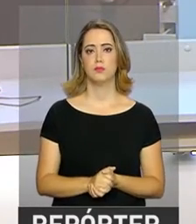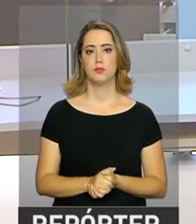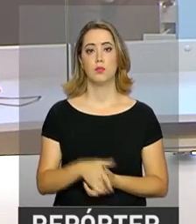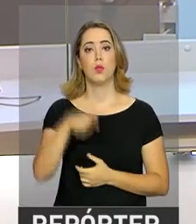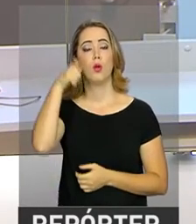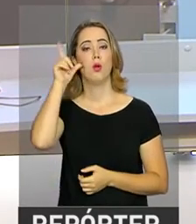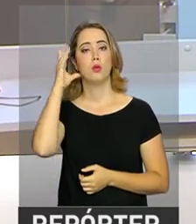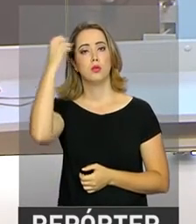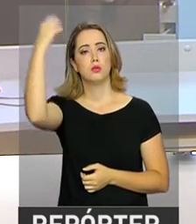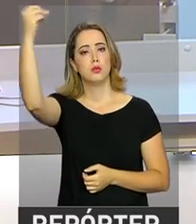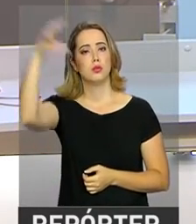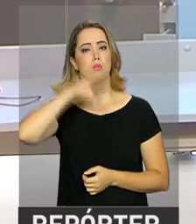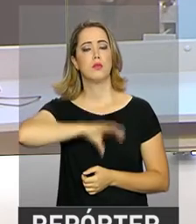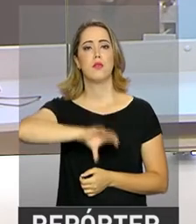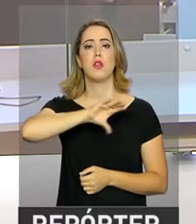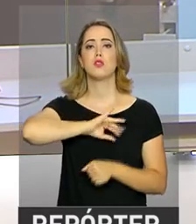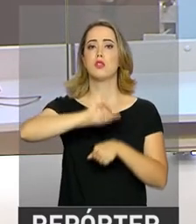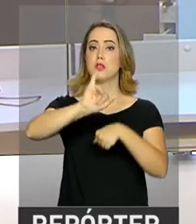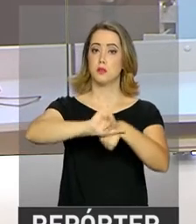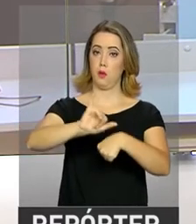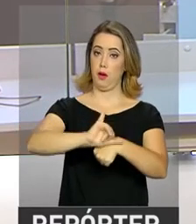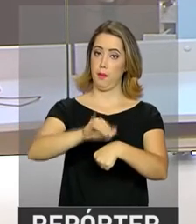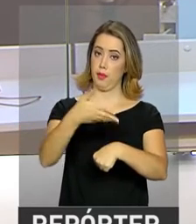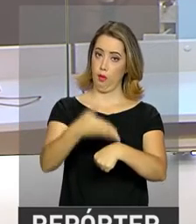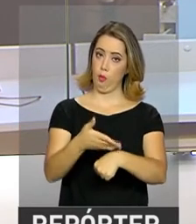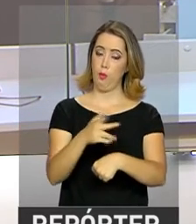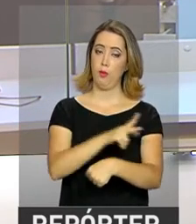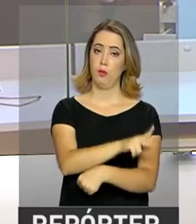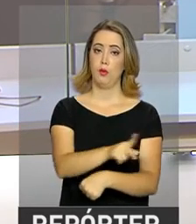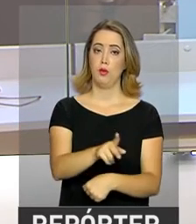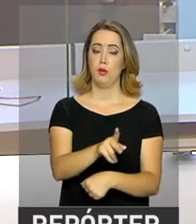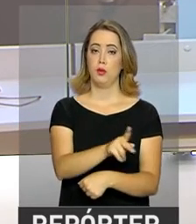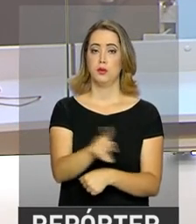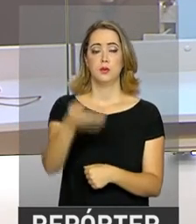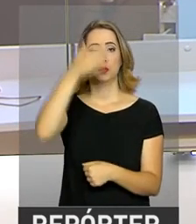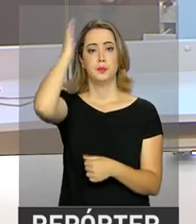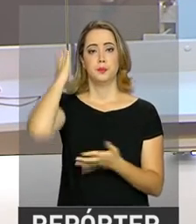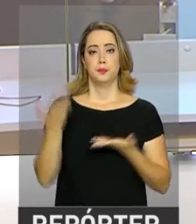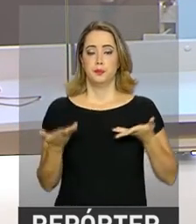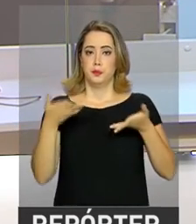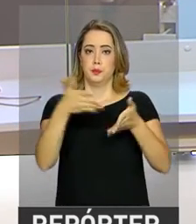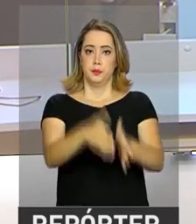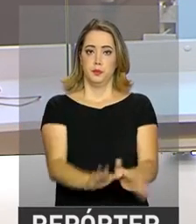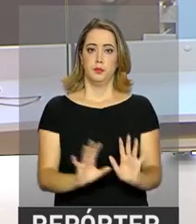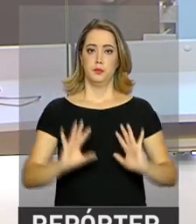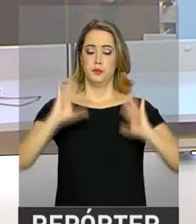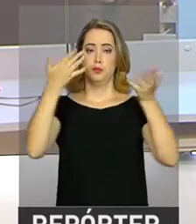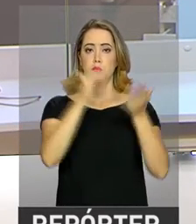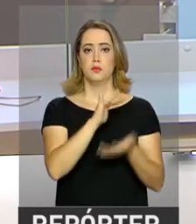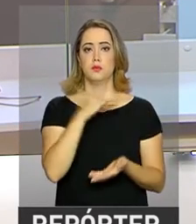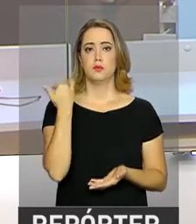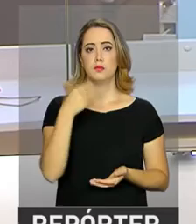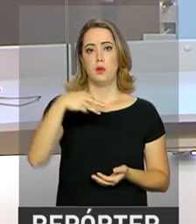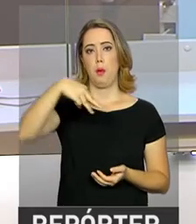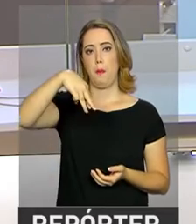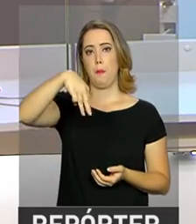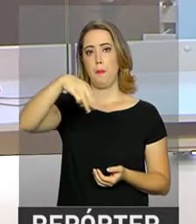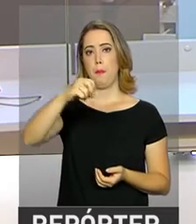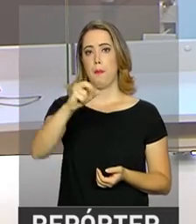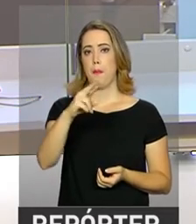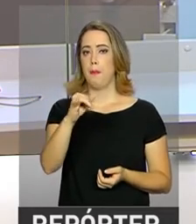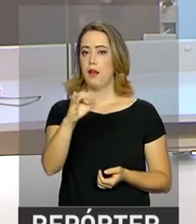ontem em viagem a lisboa o presidente michel temer participou do funeral do ex presidente português mário soares